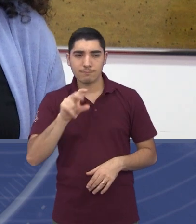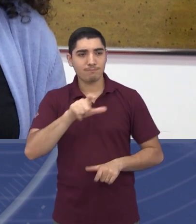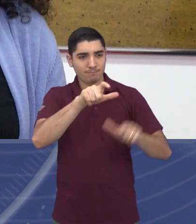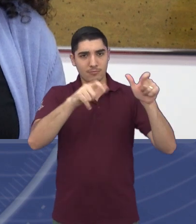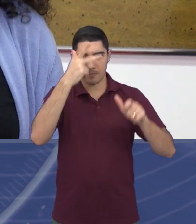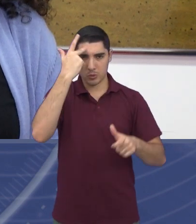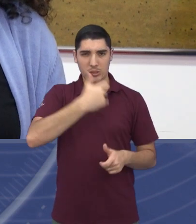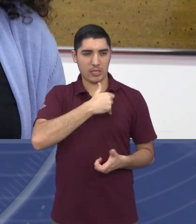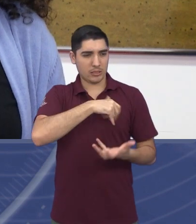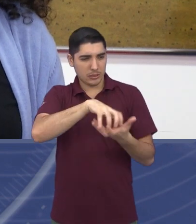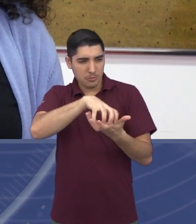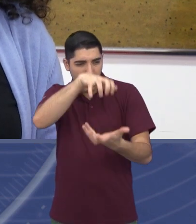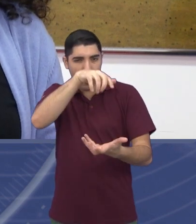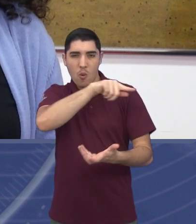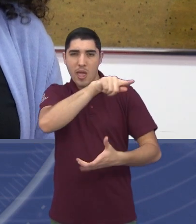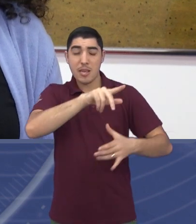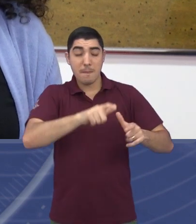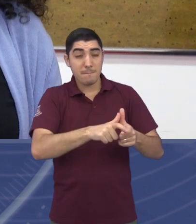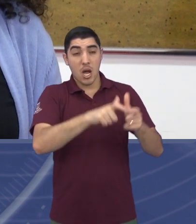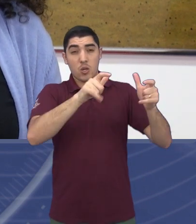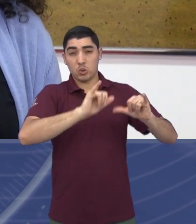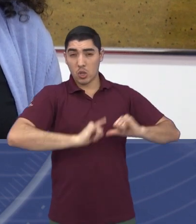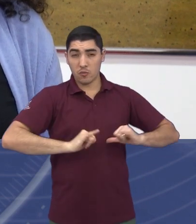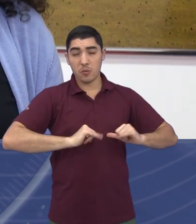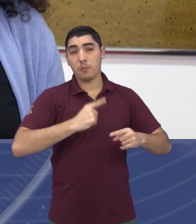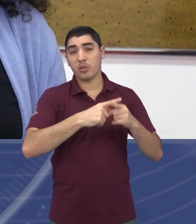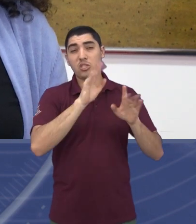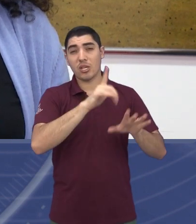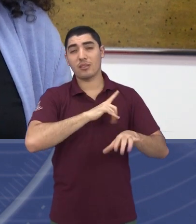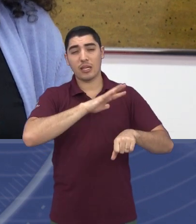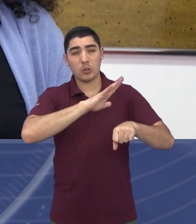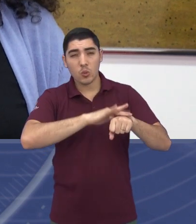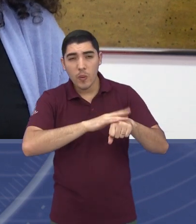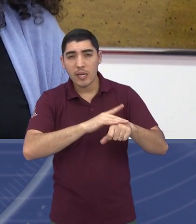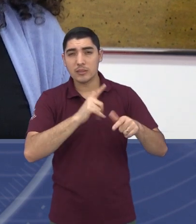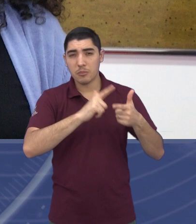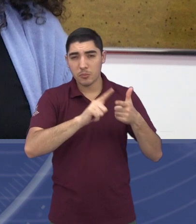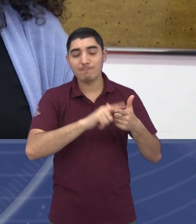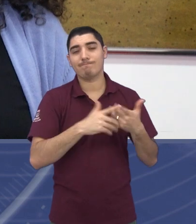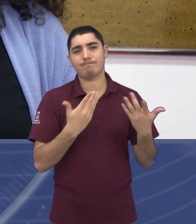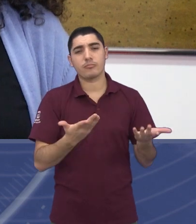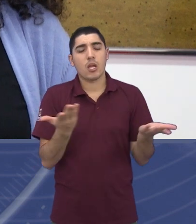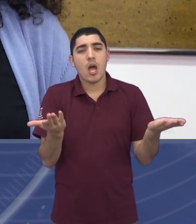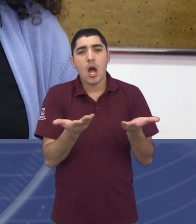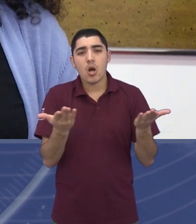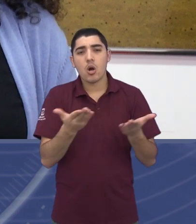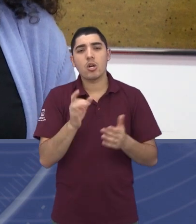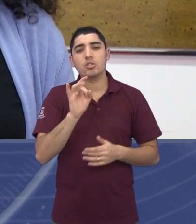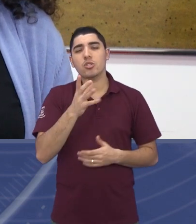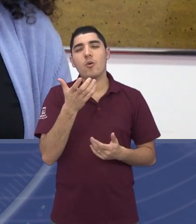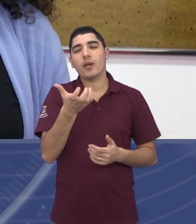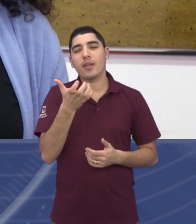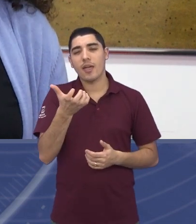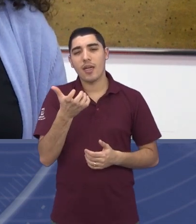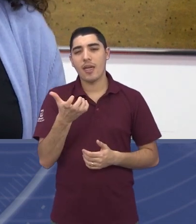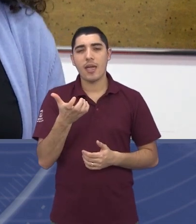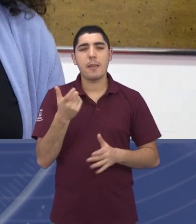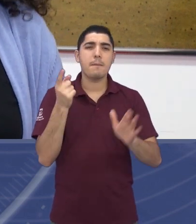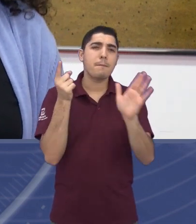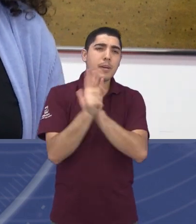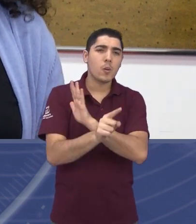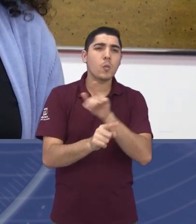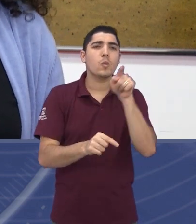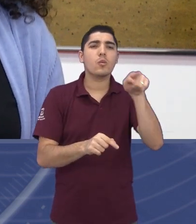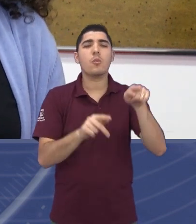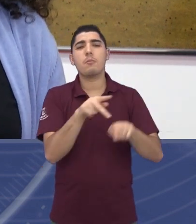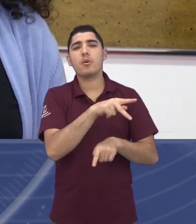idosos, infelizmente, eles sofreram bastante com a pandemia, muitos com comorbidade também. Também, antes da gente encerrar, eu só queria fazer